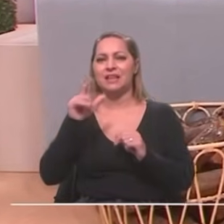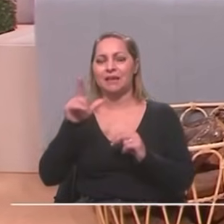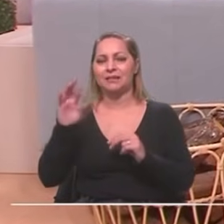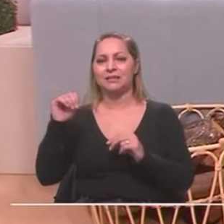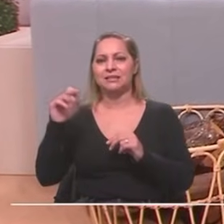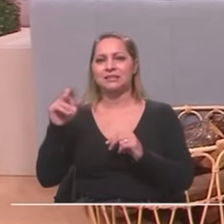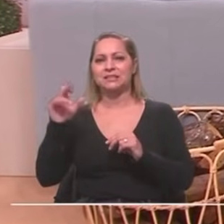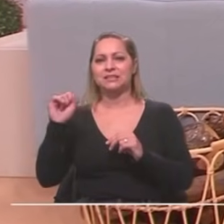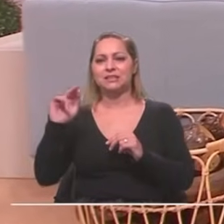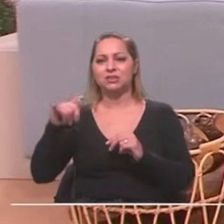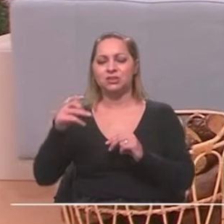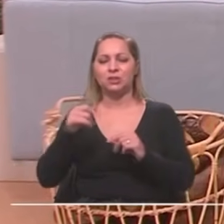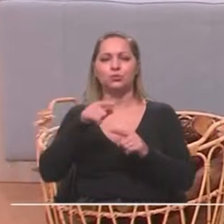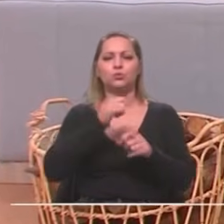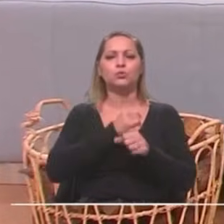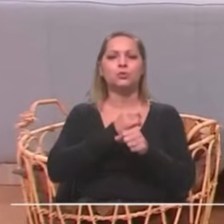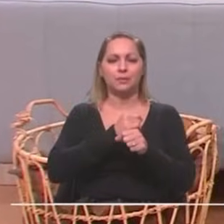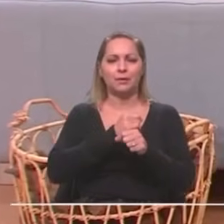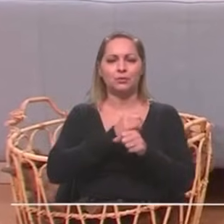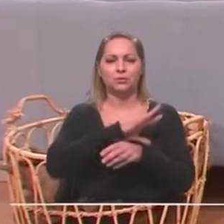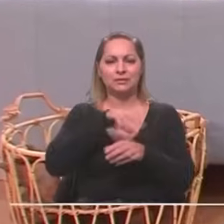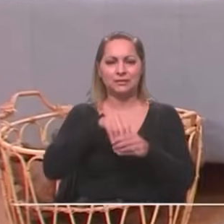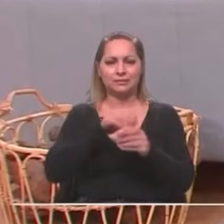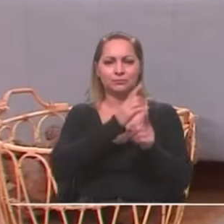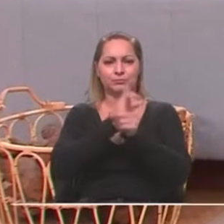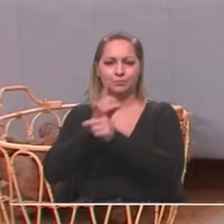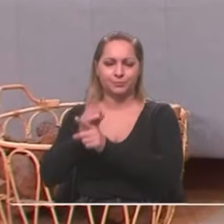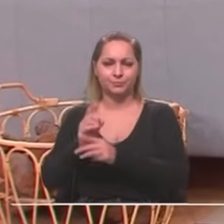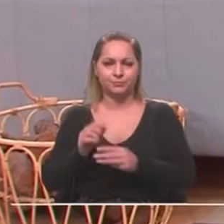oficiais e os sargentos? Tem a mesma função dentro do exército?